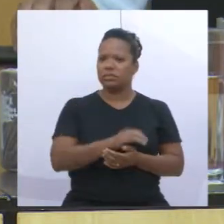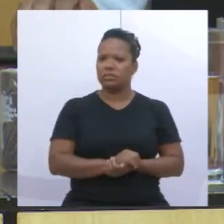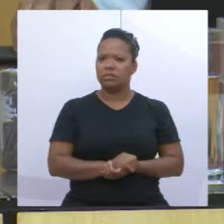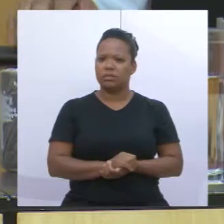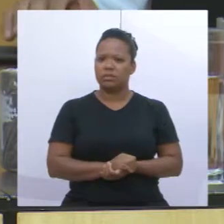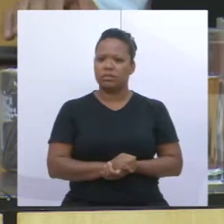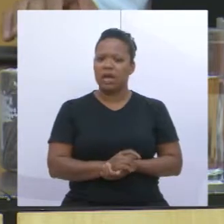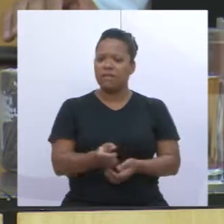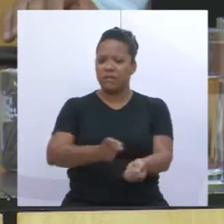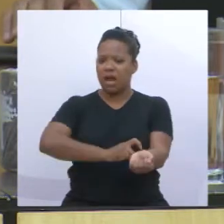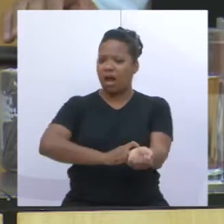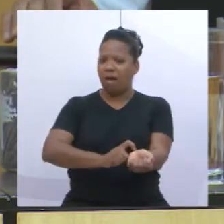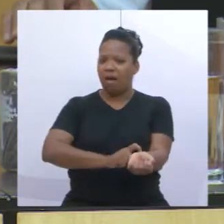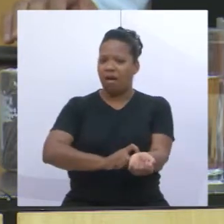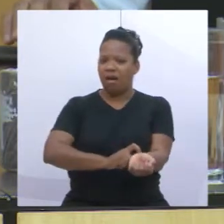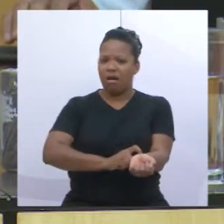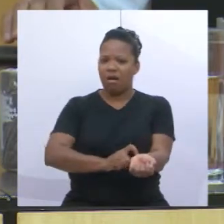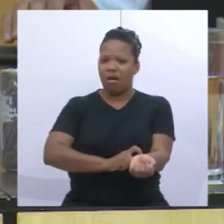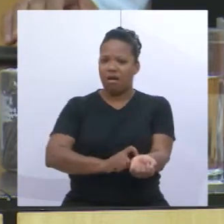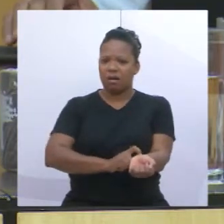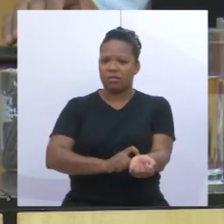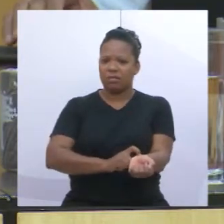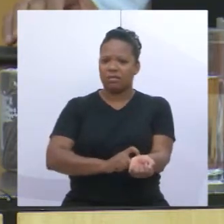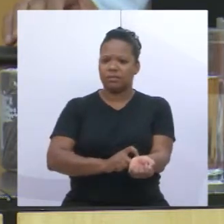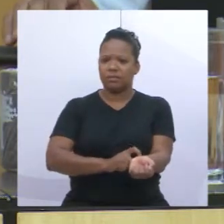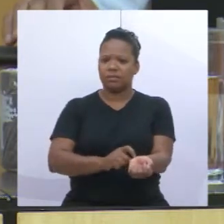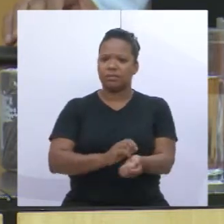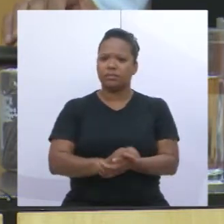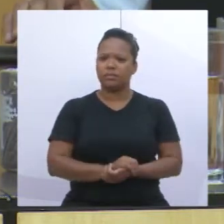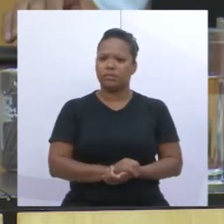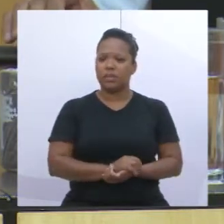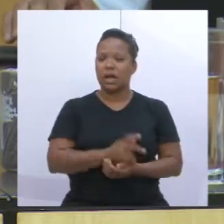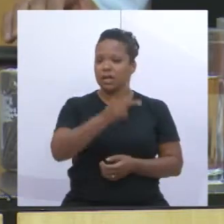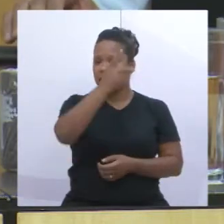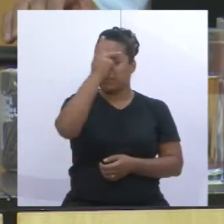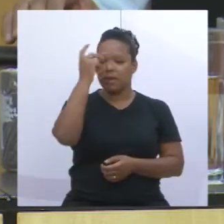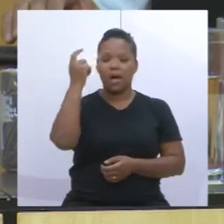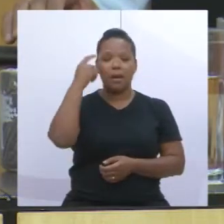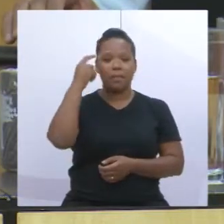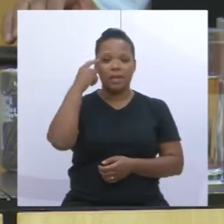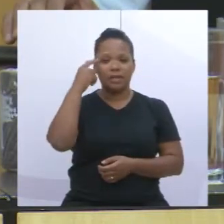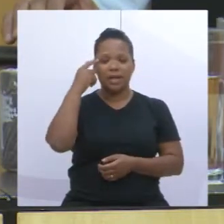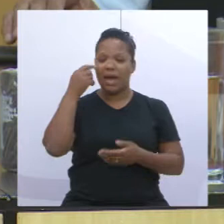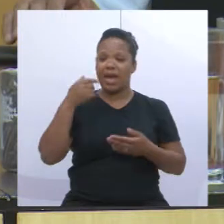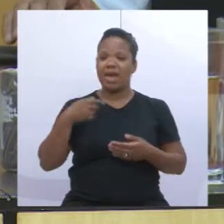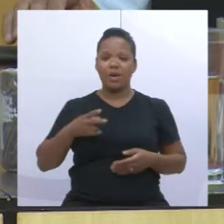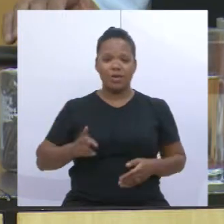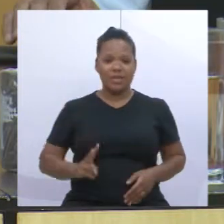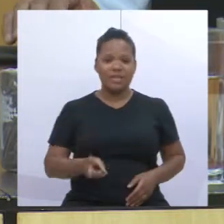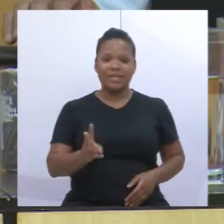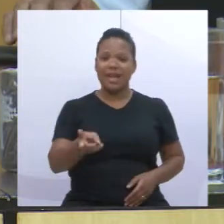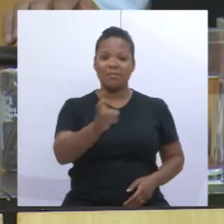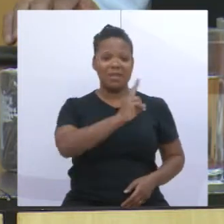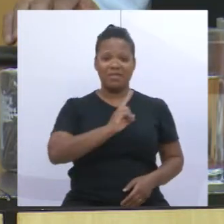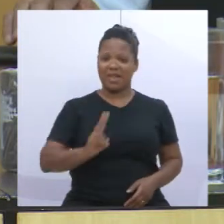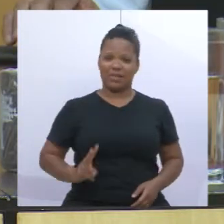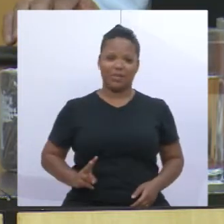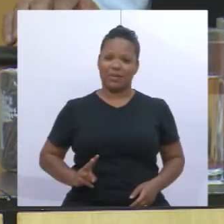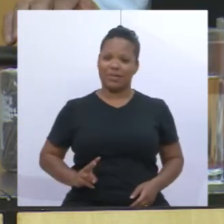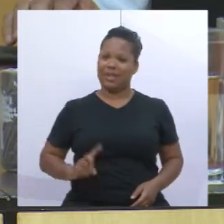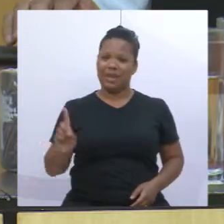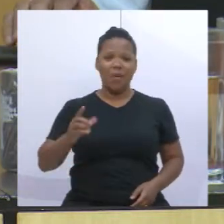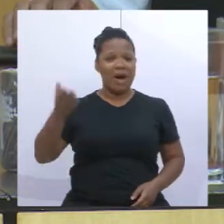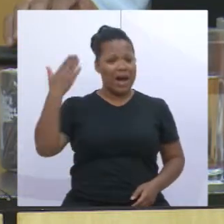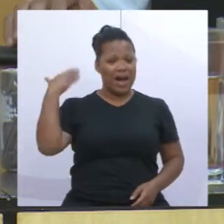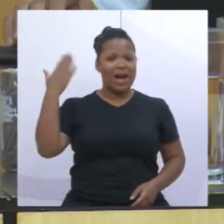ficam aflorados, né? Porque, como eu disse, muitas pessoas acham que a gente nasceu vereador. Aqui ninguém nasceu vereador. Nós, antes